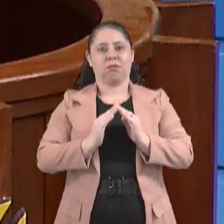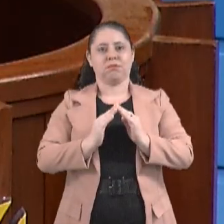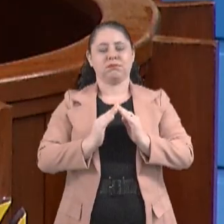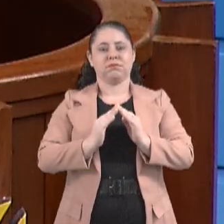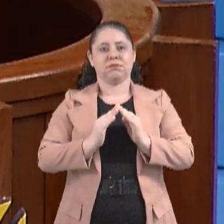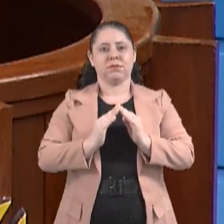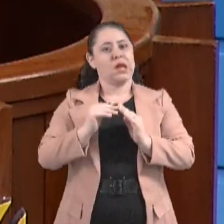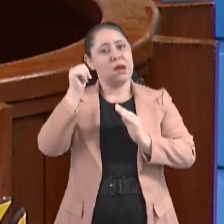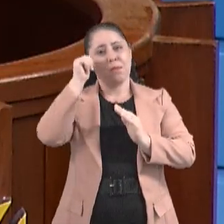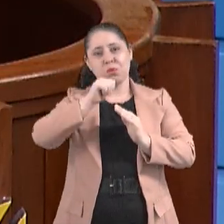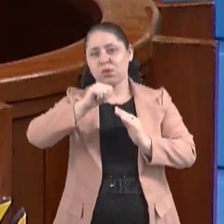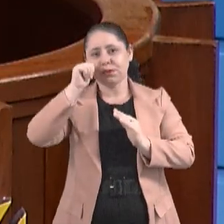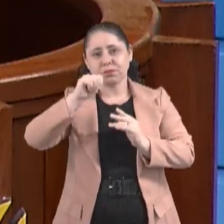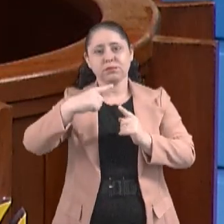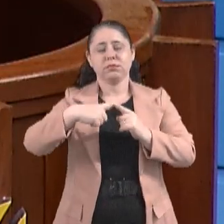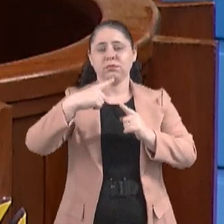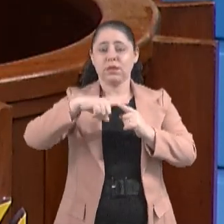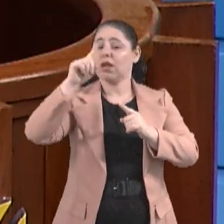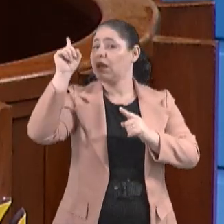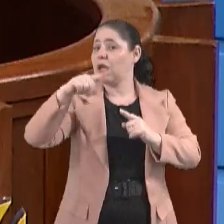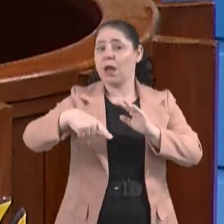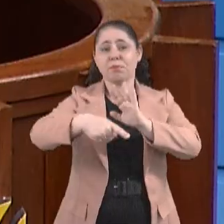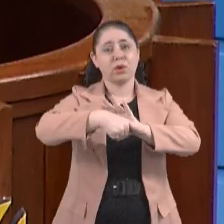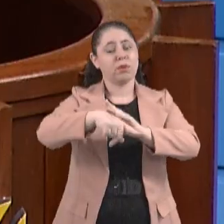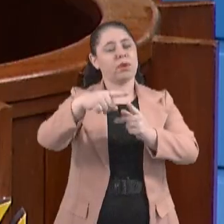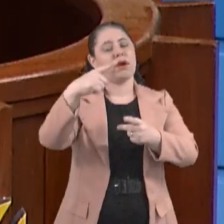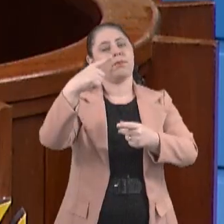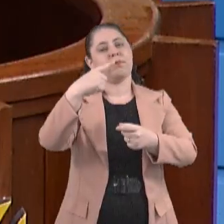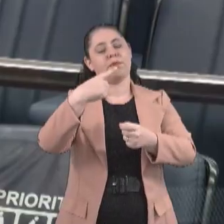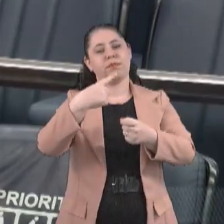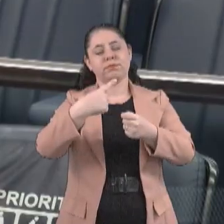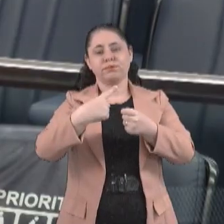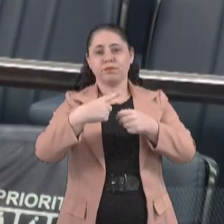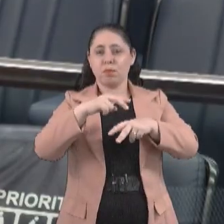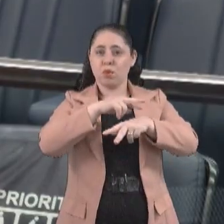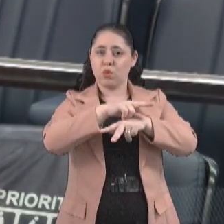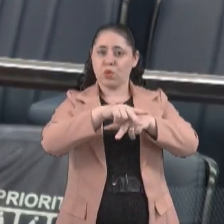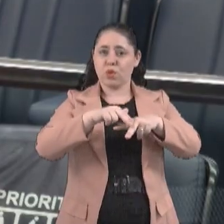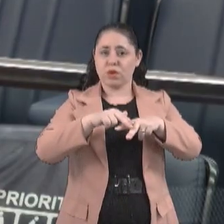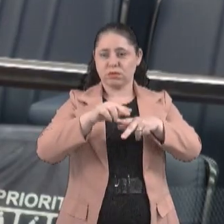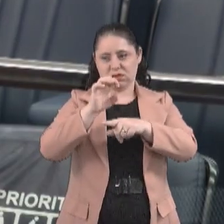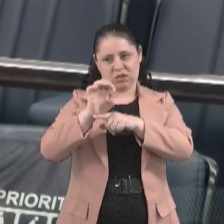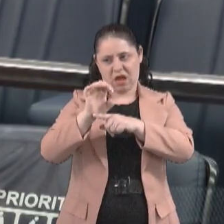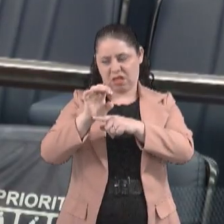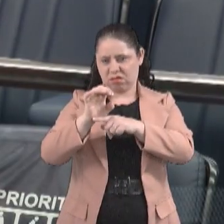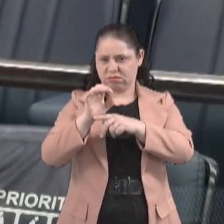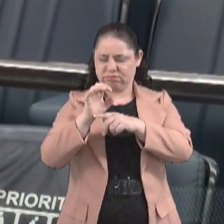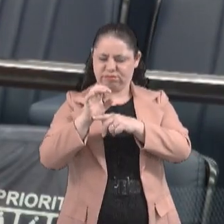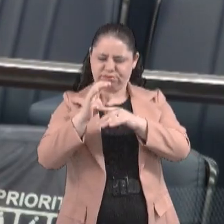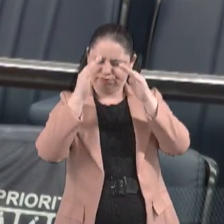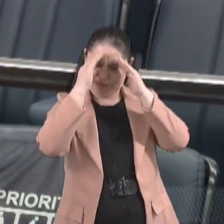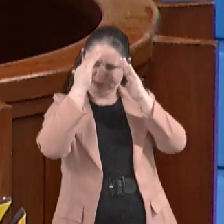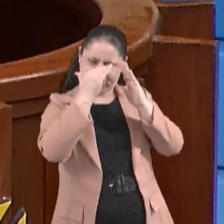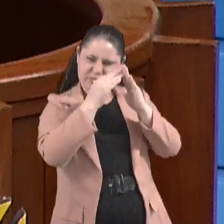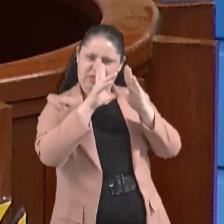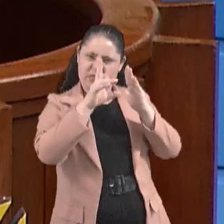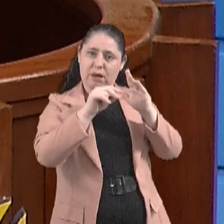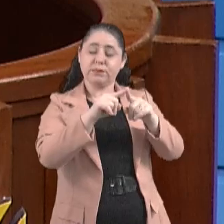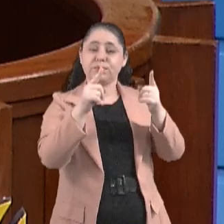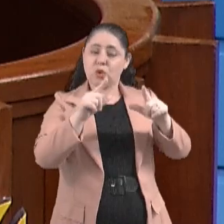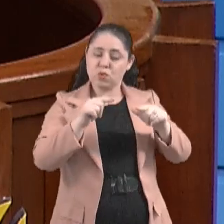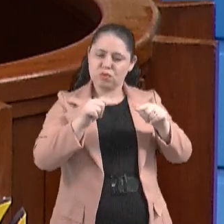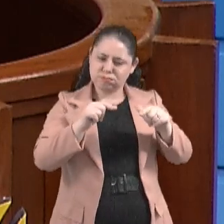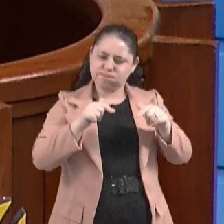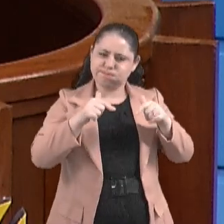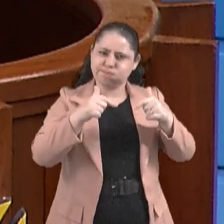lares com as mulheres porque elas são mulheres e que o Estado não reconhecia. Foram muitas